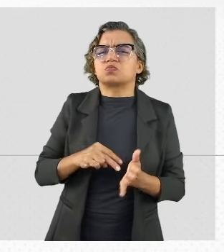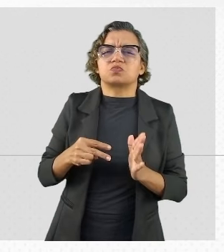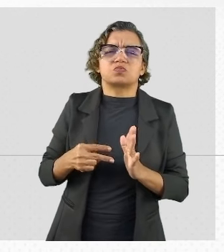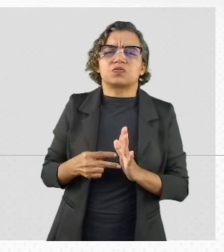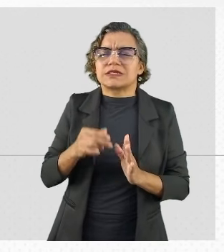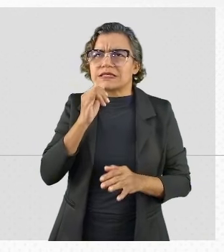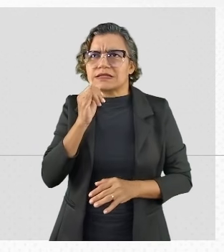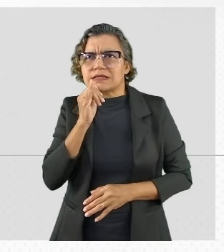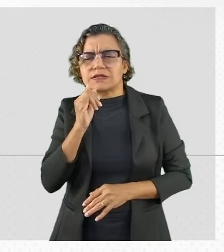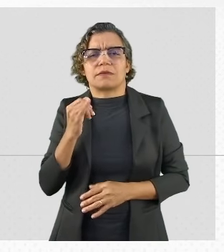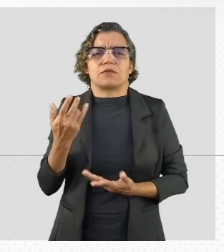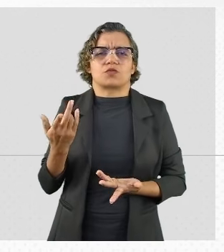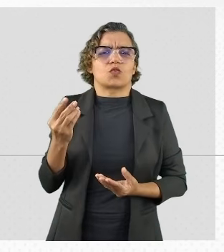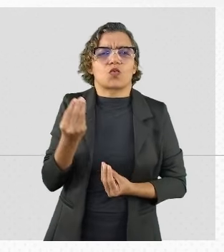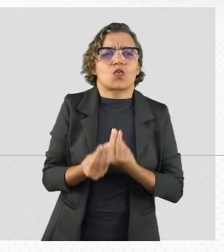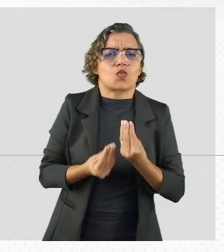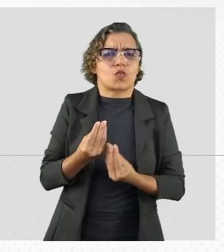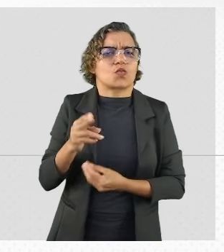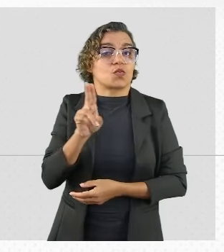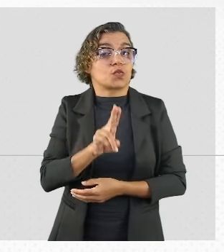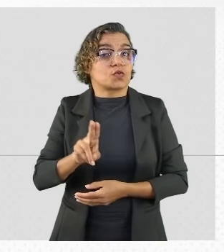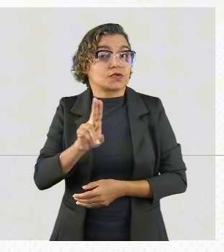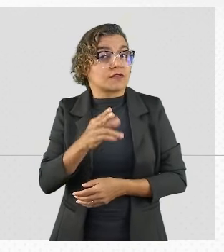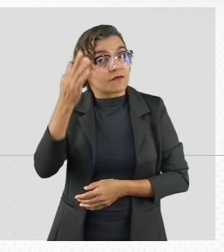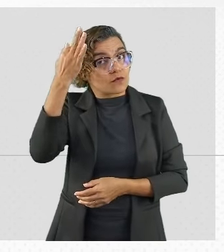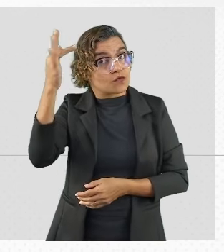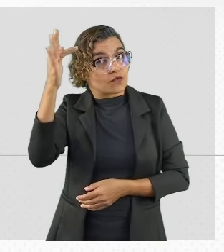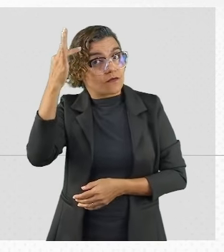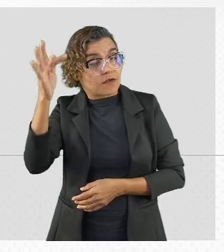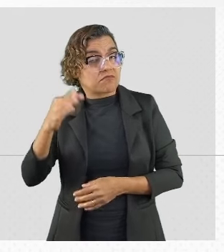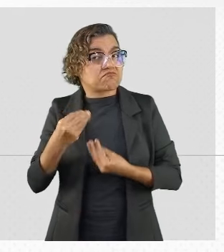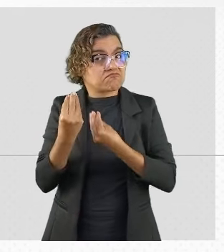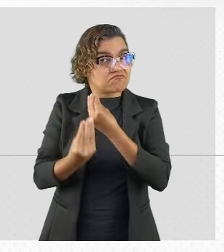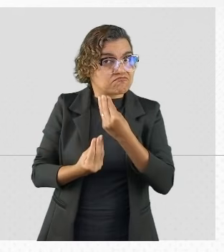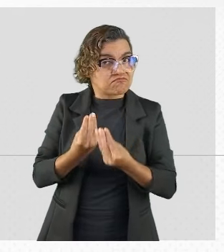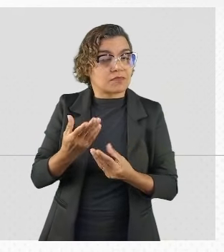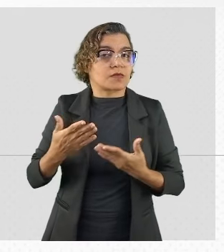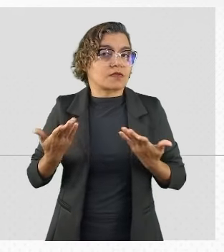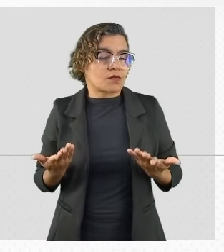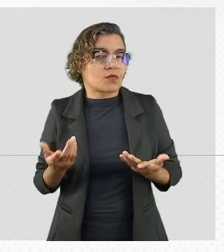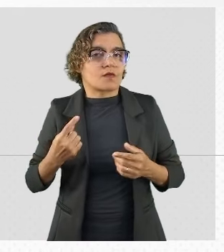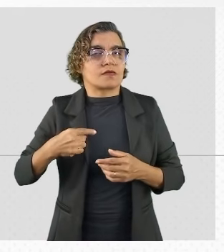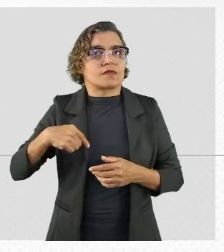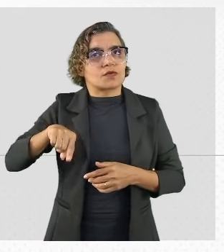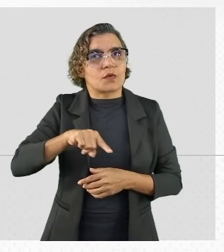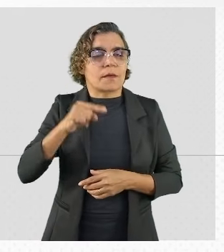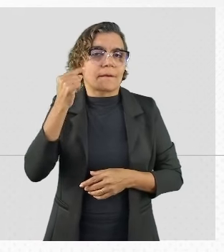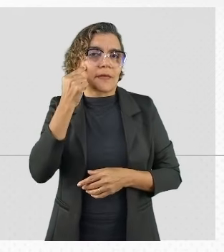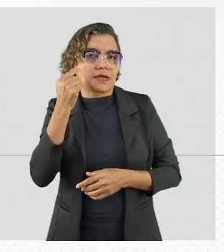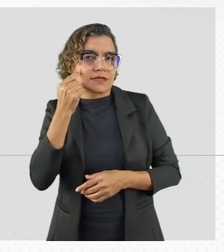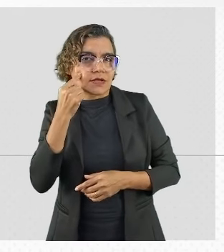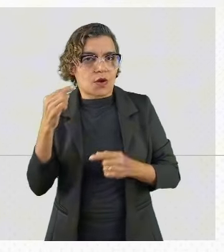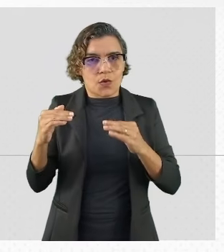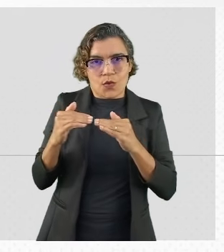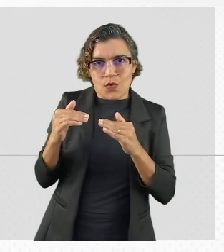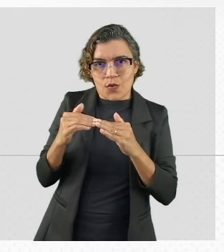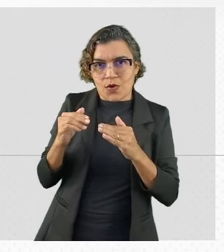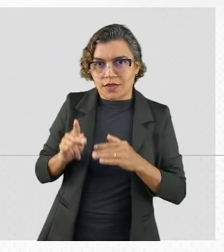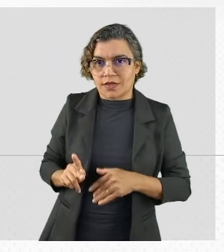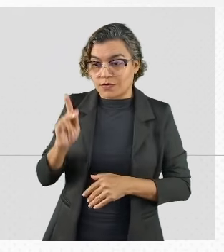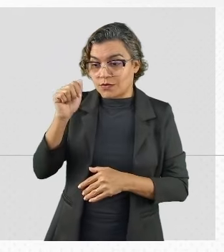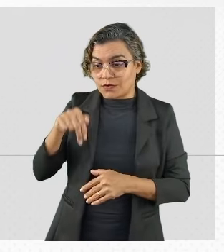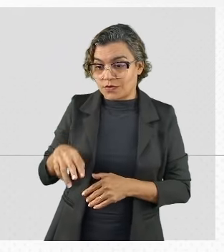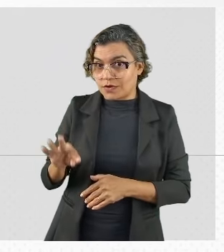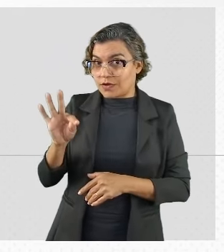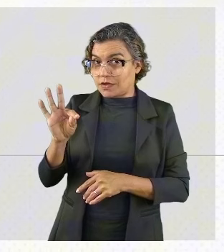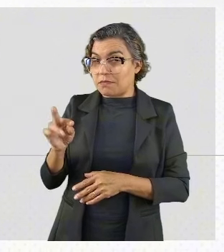filosofia? Esse é o tema da nossa aula, né? Então, se a gente pensar a partir do Kant, a gente percebe que